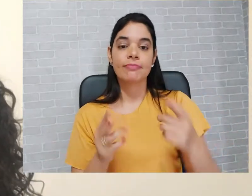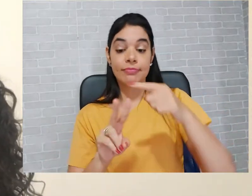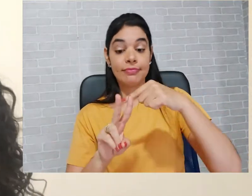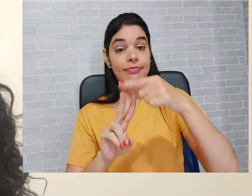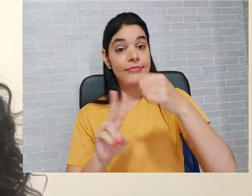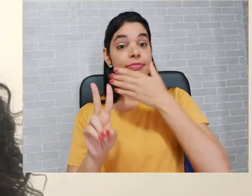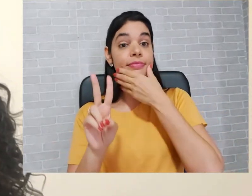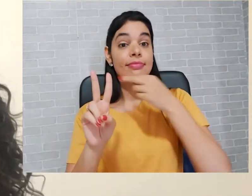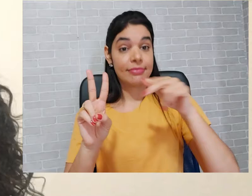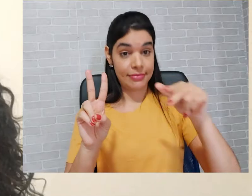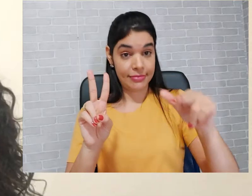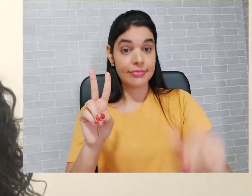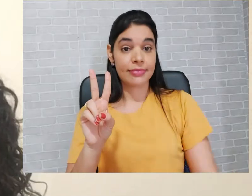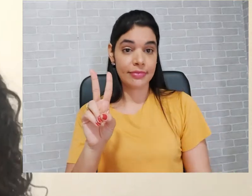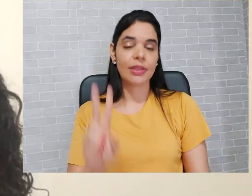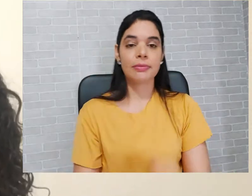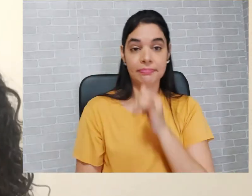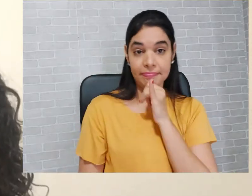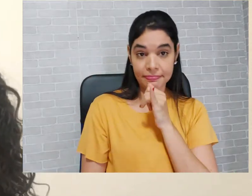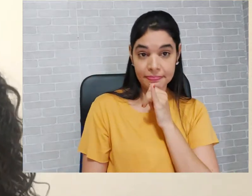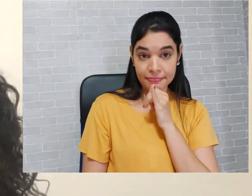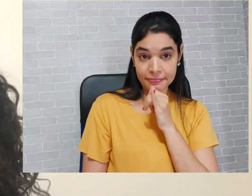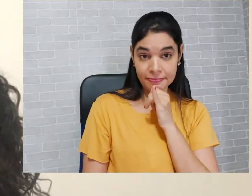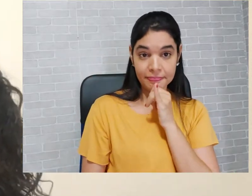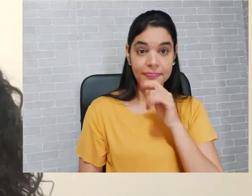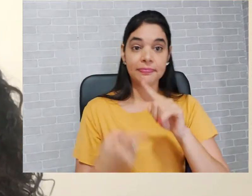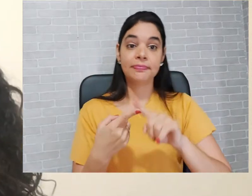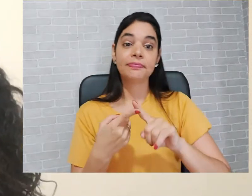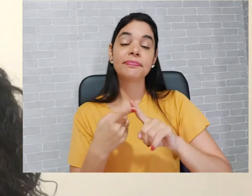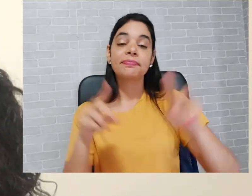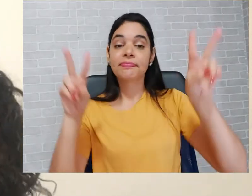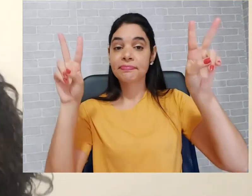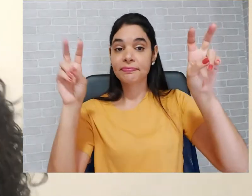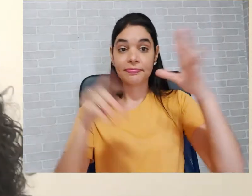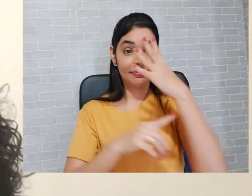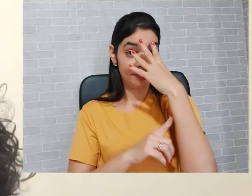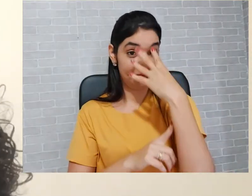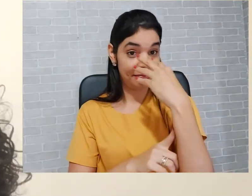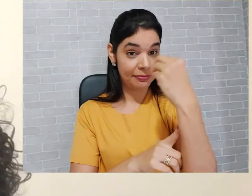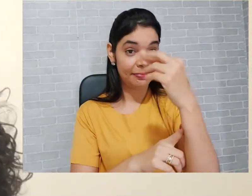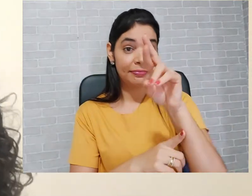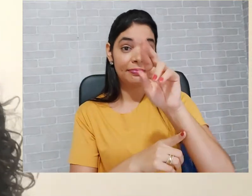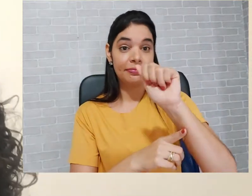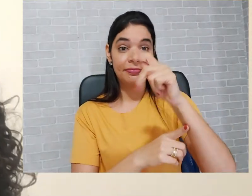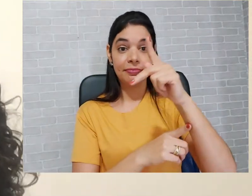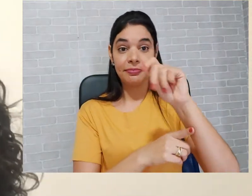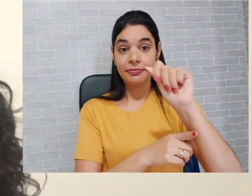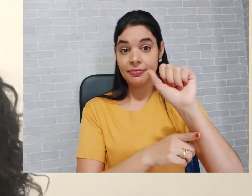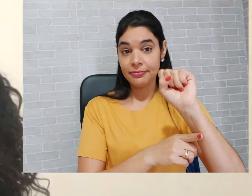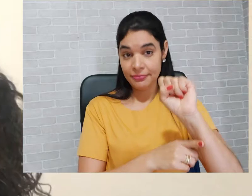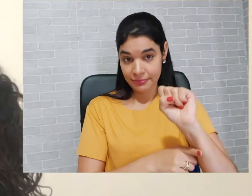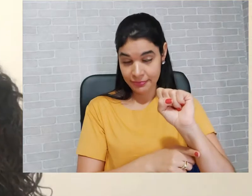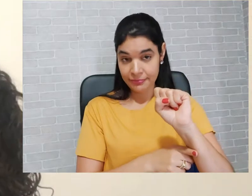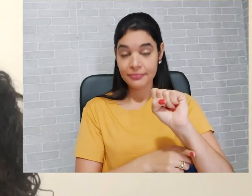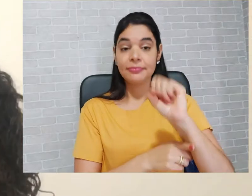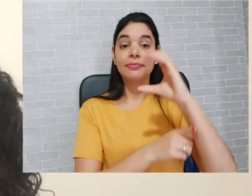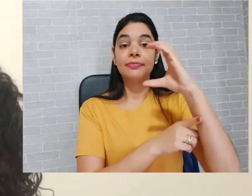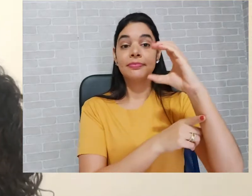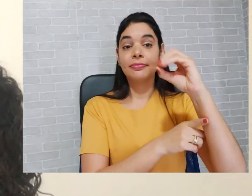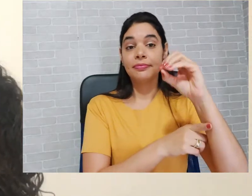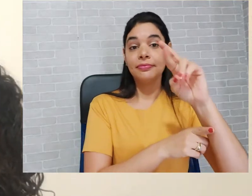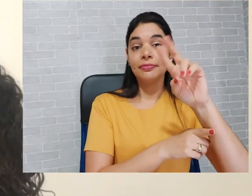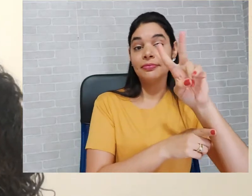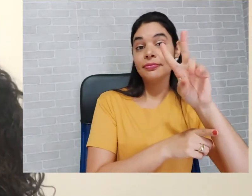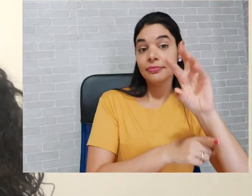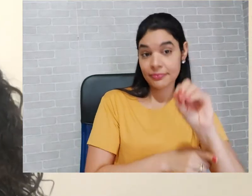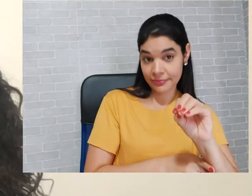pelos irmãos Saint-Quentin. Por exemplo, a raposa e o corvo de La Fontaine vai se transformar na fábula guianense Le Chien